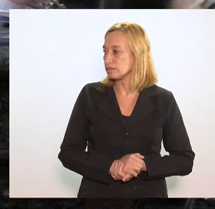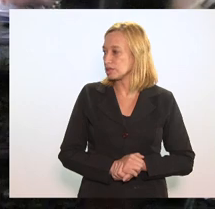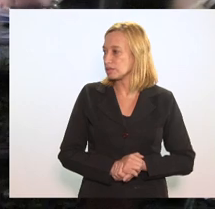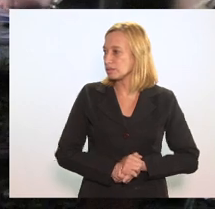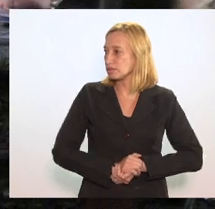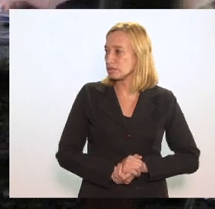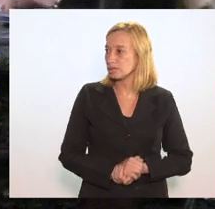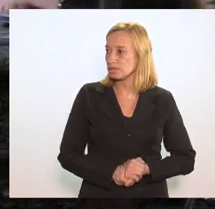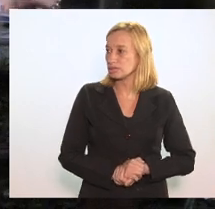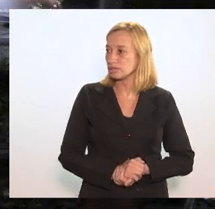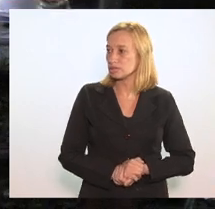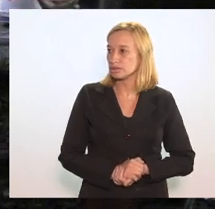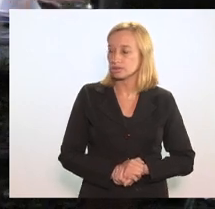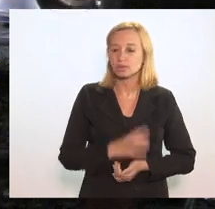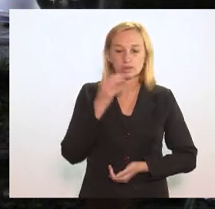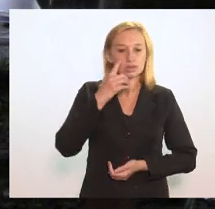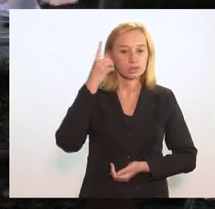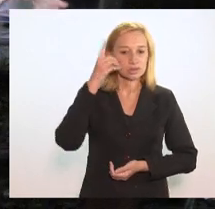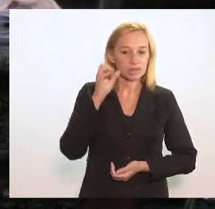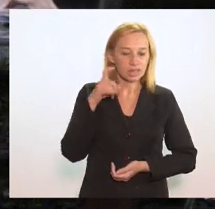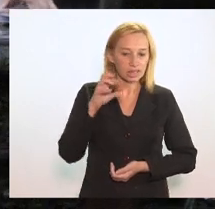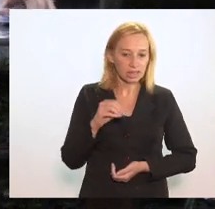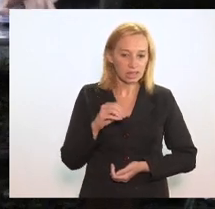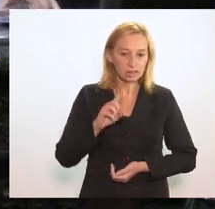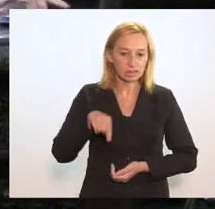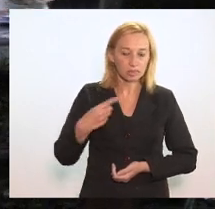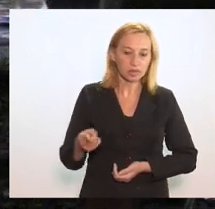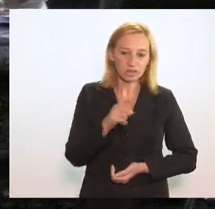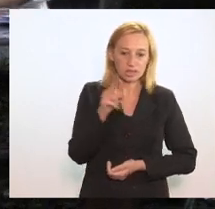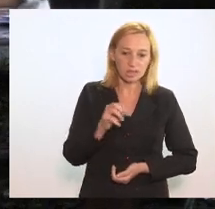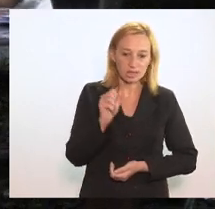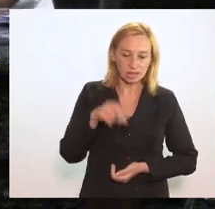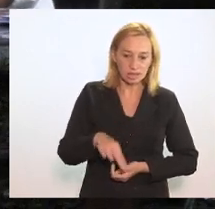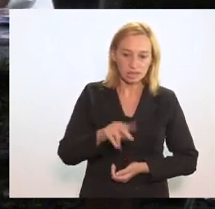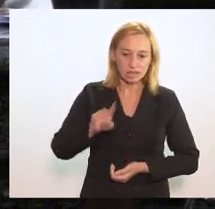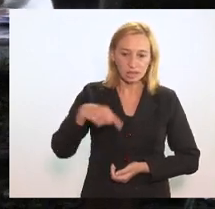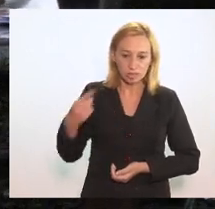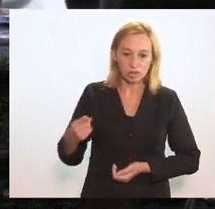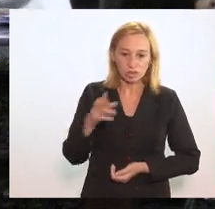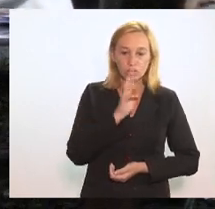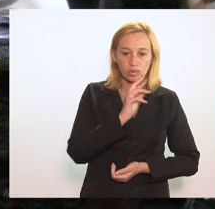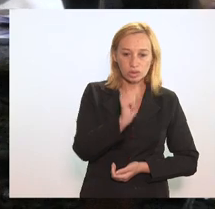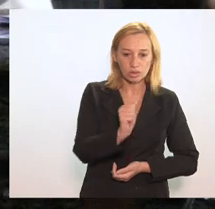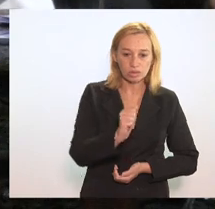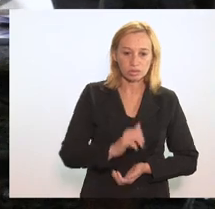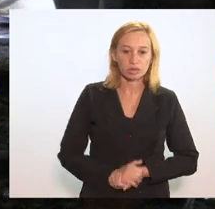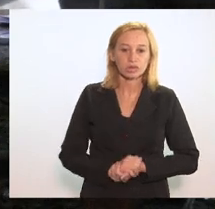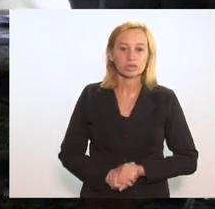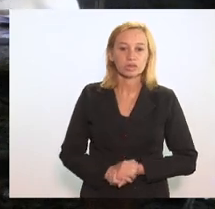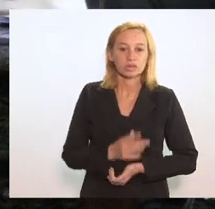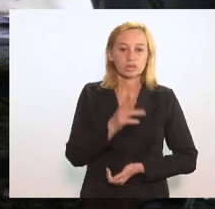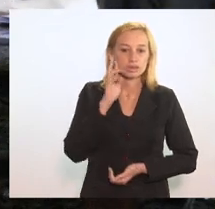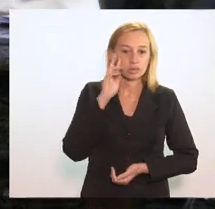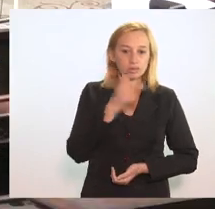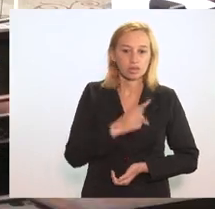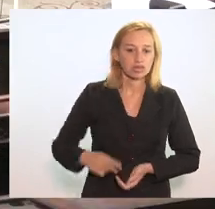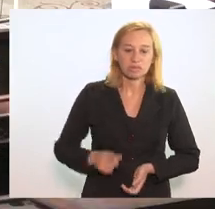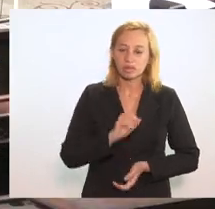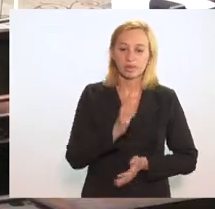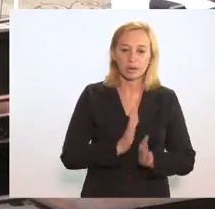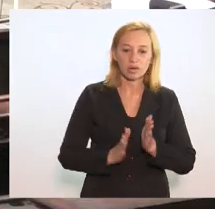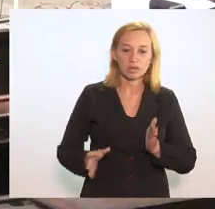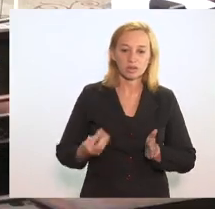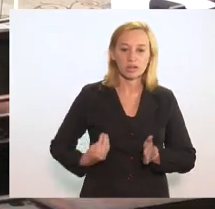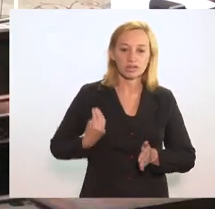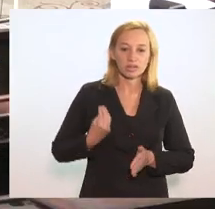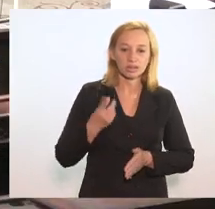Deputado delegado, depois deputado Zeidan e deputado Rodrigo. Ô, presidente, o meu não é pela ordem, não. É só para destacar a presença do